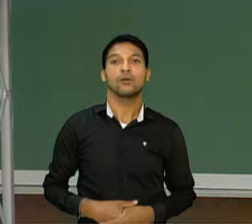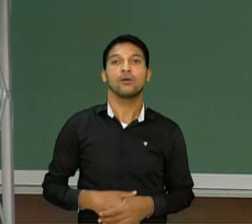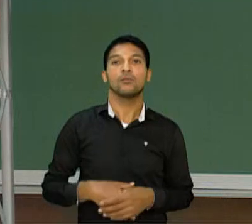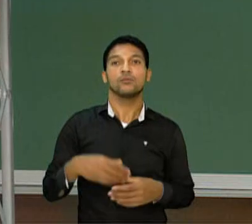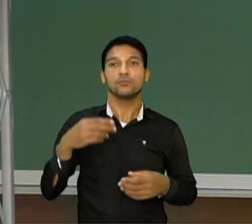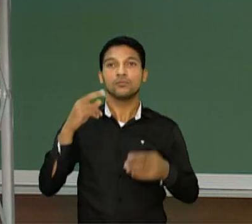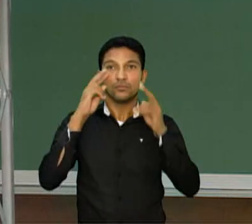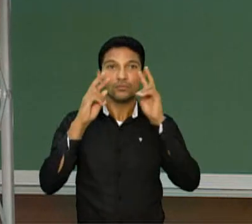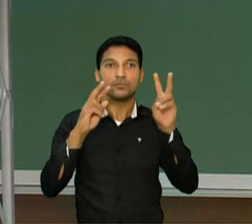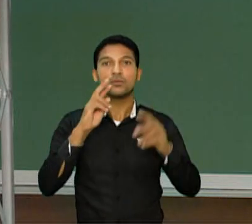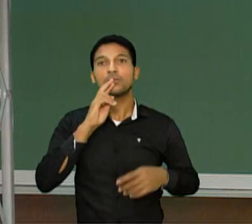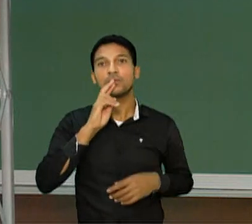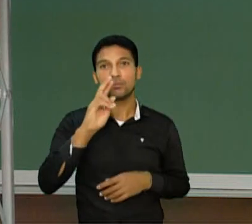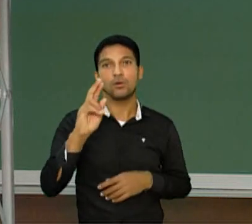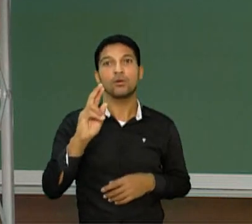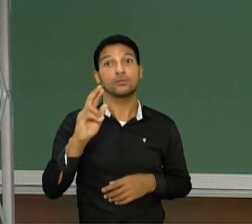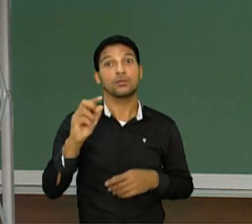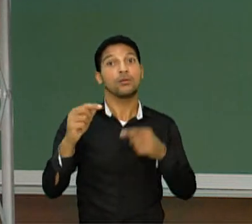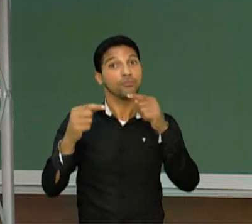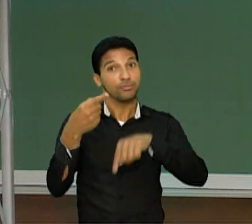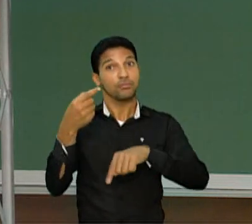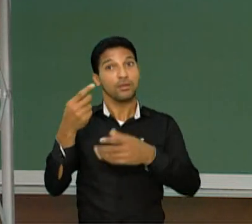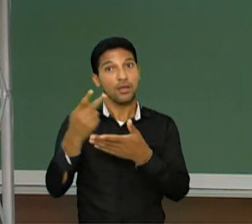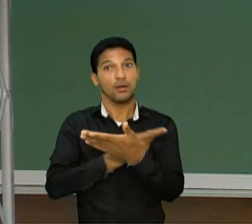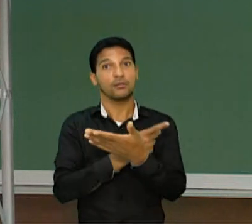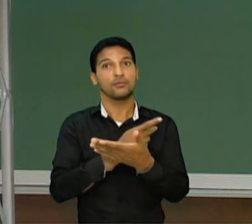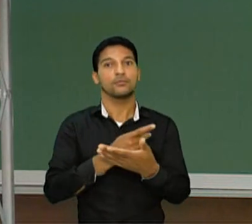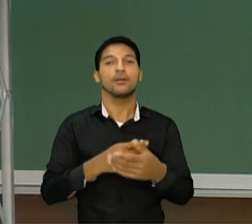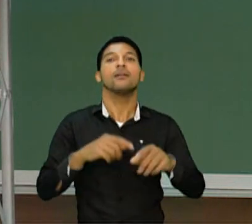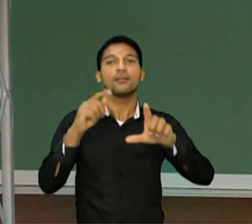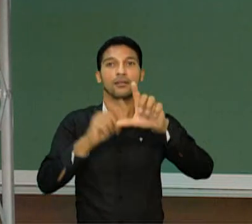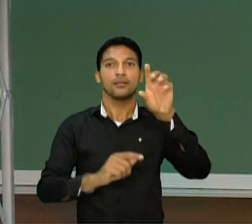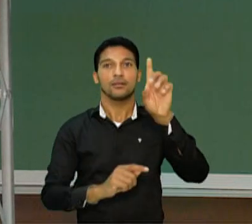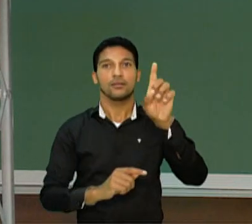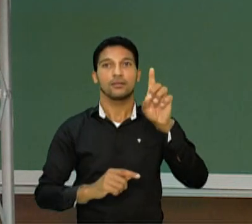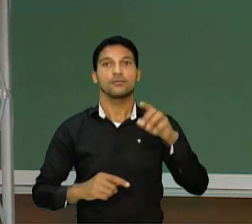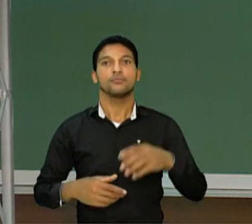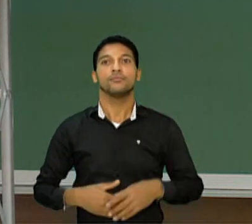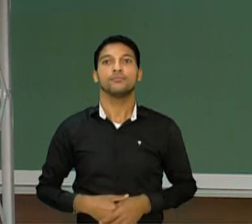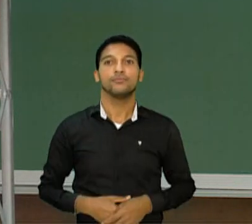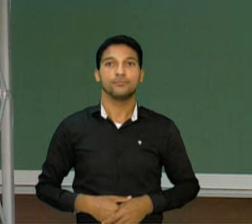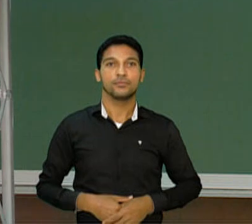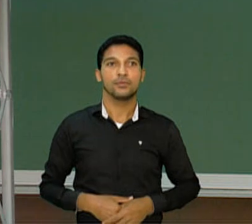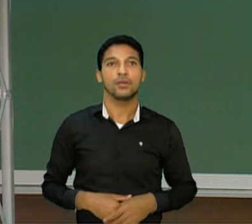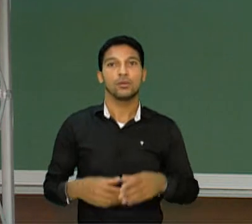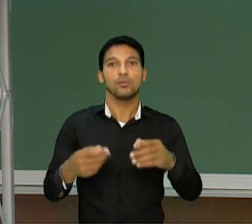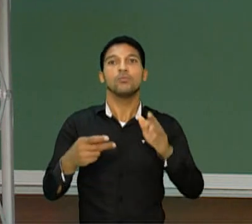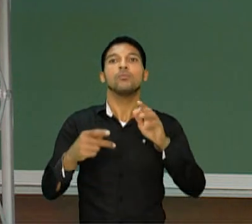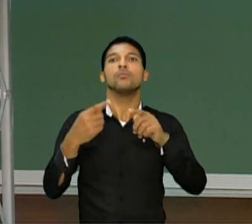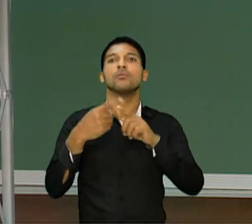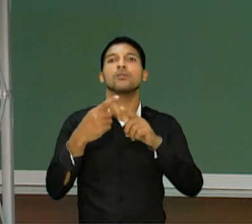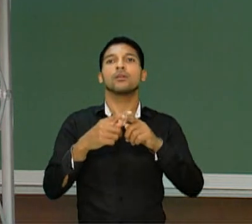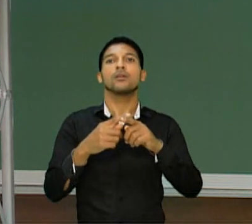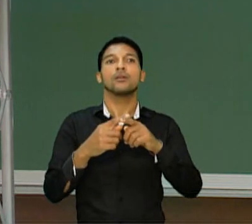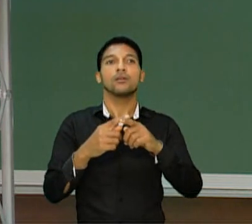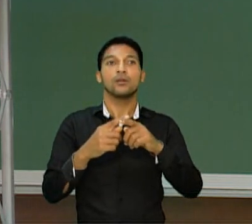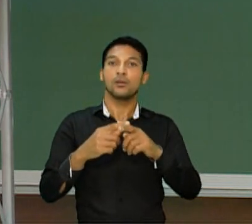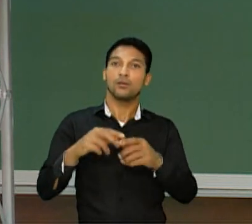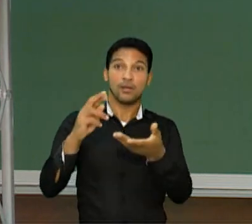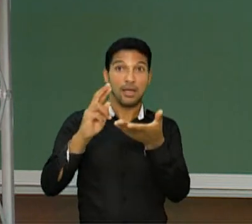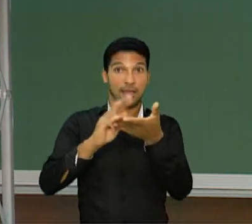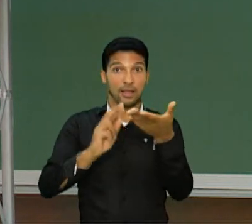efetivamente, alunos, vamos ver qual a alternativa incorreta, letra D, onde fala do relatório IPCC. Ele sim é um grupo